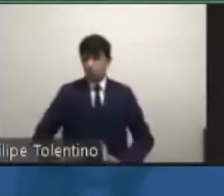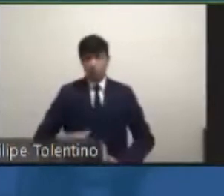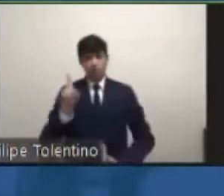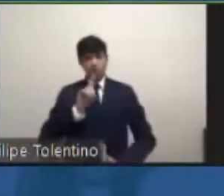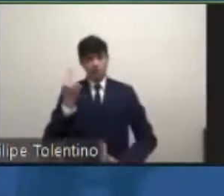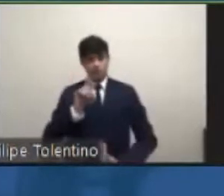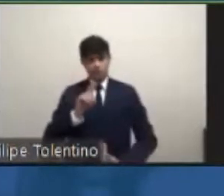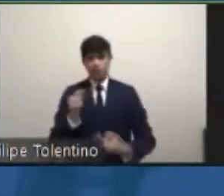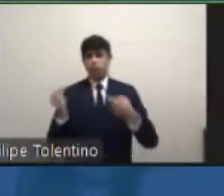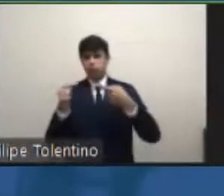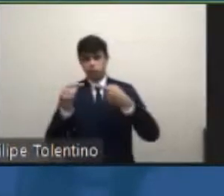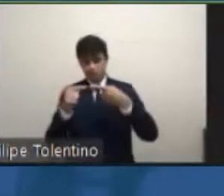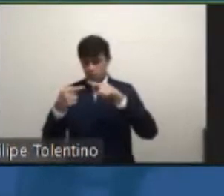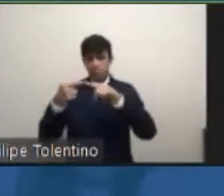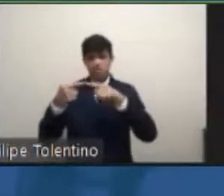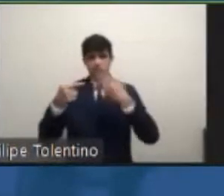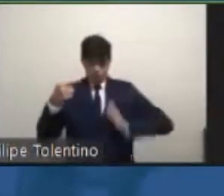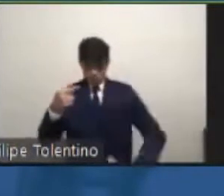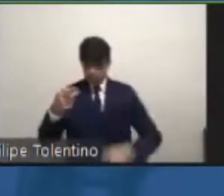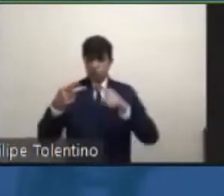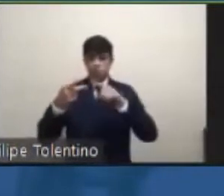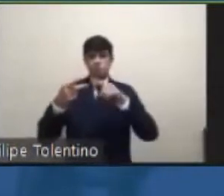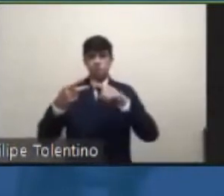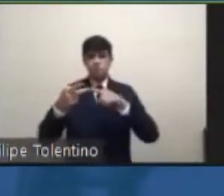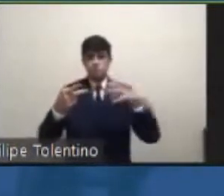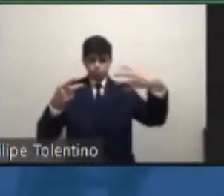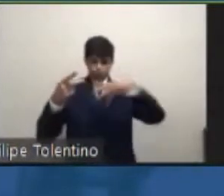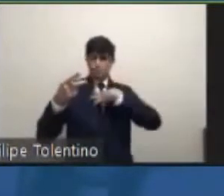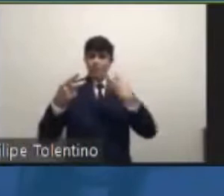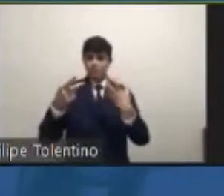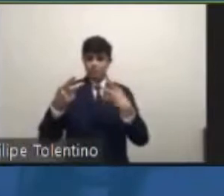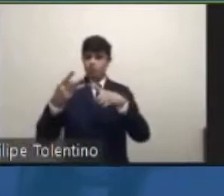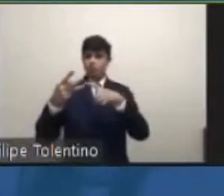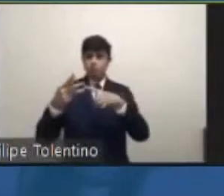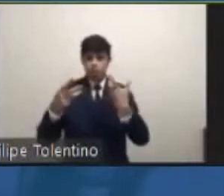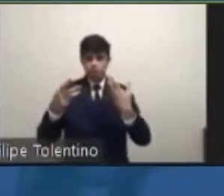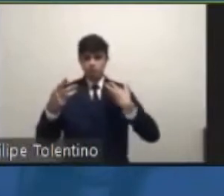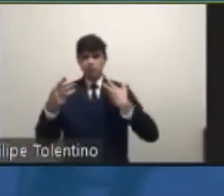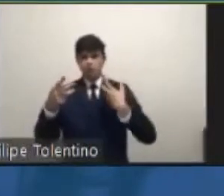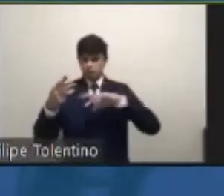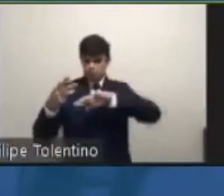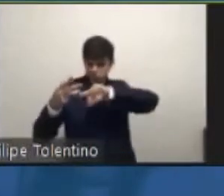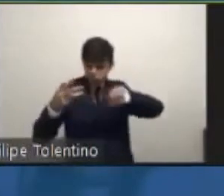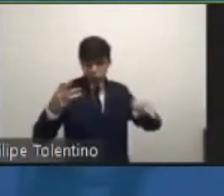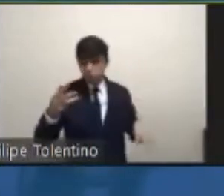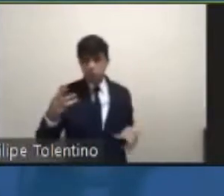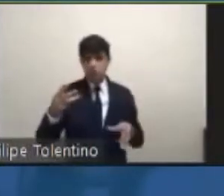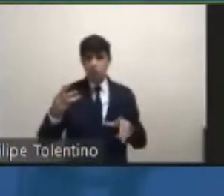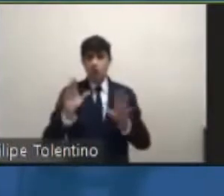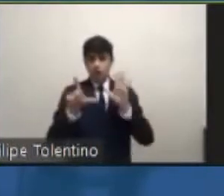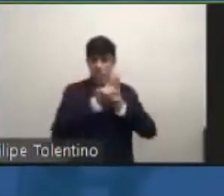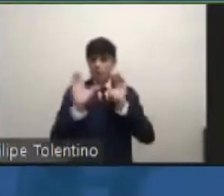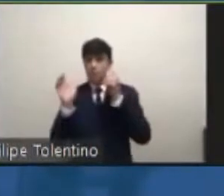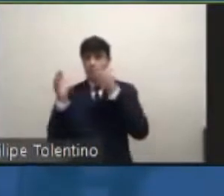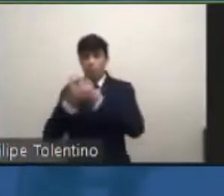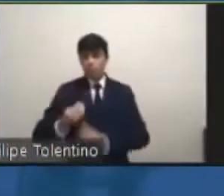valores morais, espirituais, emocionais da pessoa. Tudo isso é vida. Então, proteger o direito à vida é proteger tudo